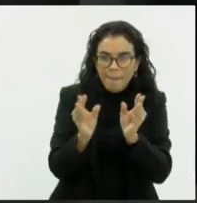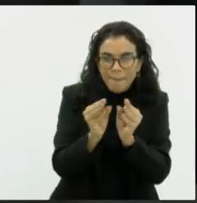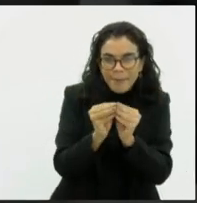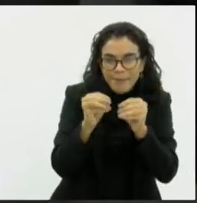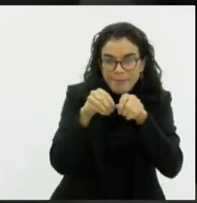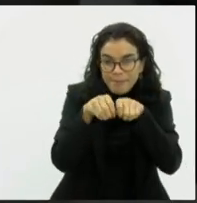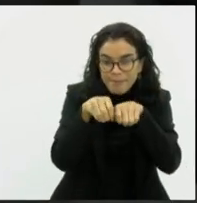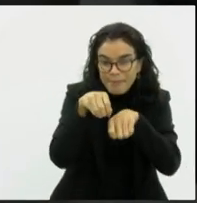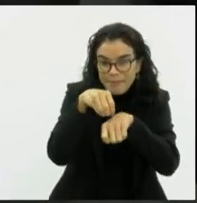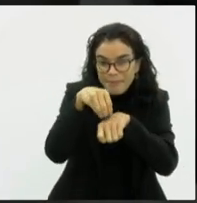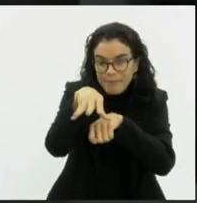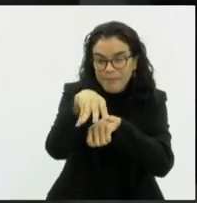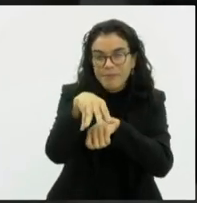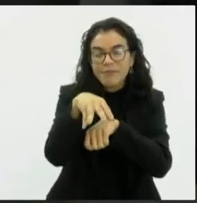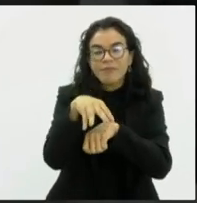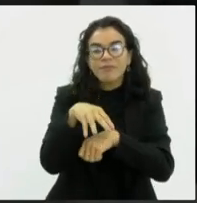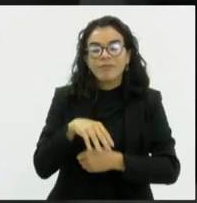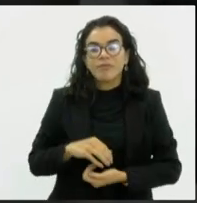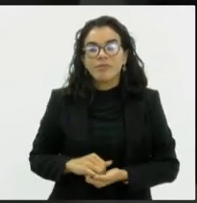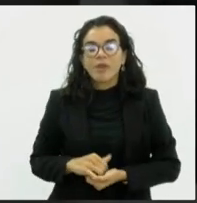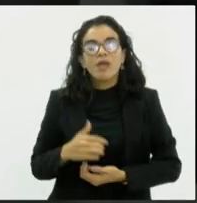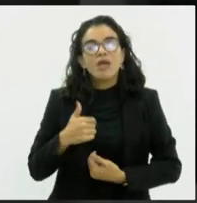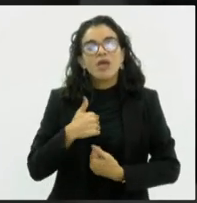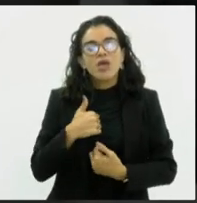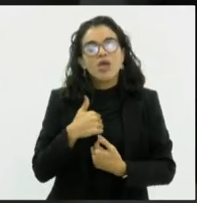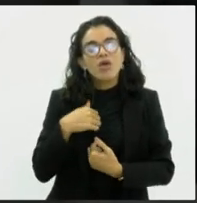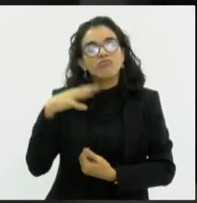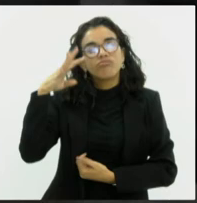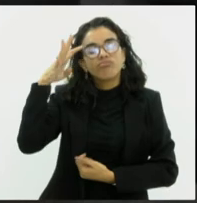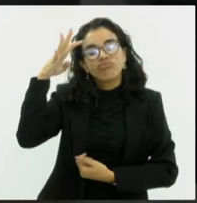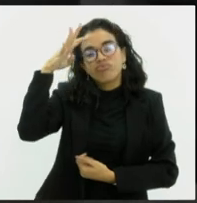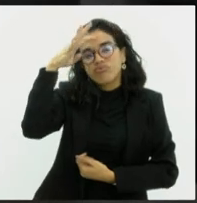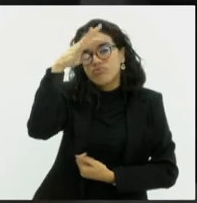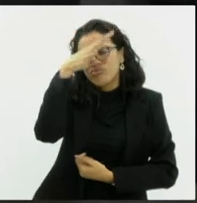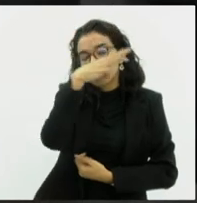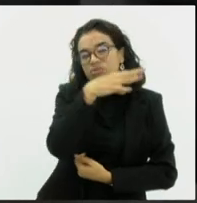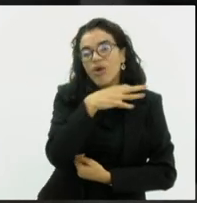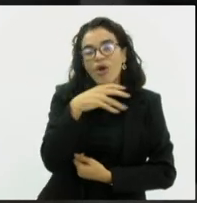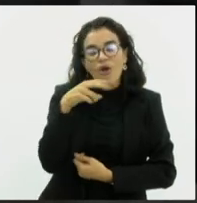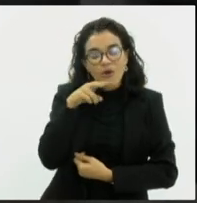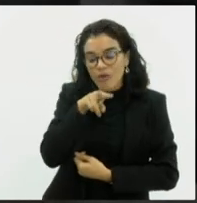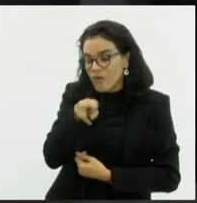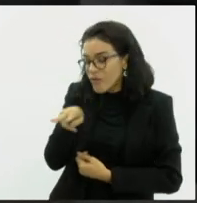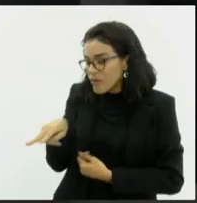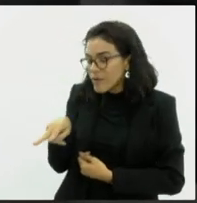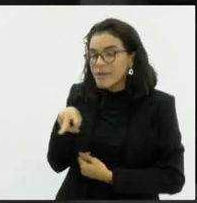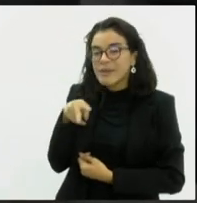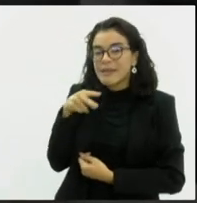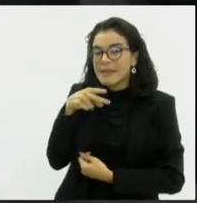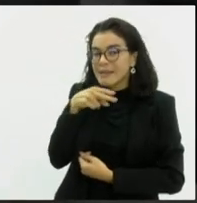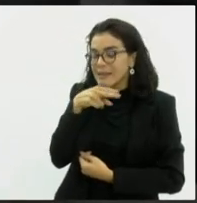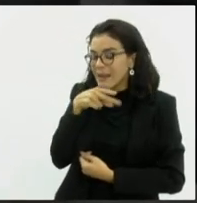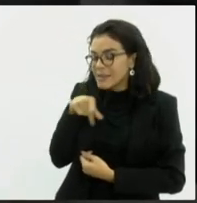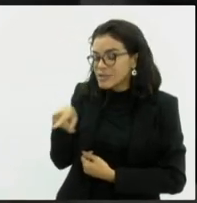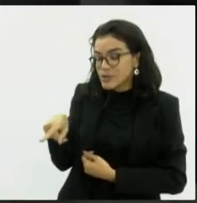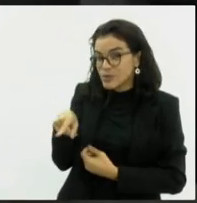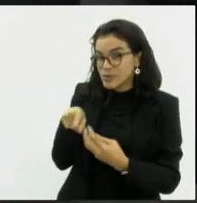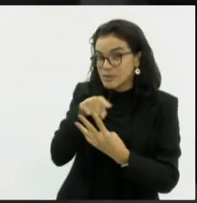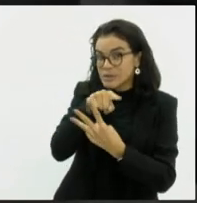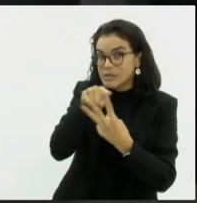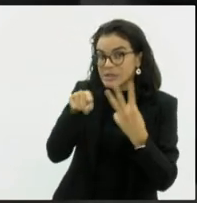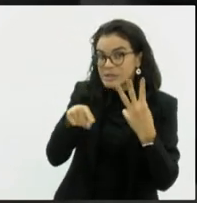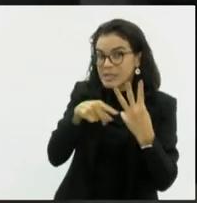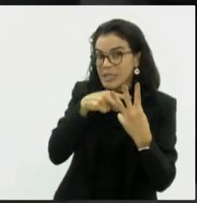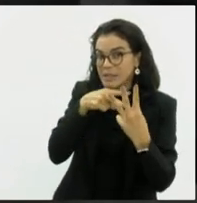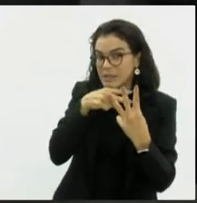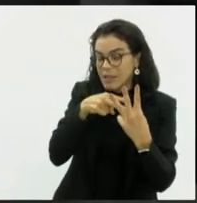explanação, eu estava assim, distraído, daqui a pouco comecei a olhar o meu netinho caçula, né, que eu tenho 3 netos.